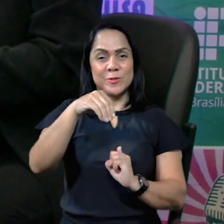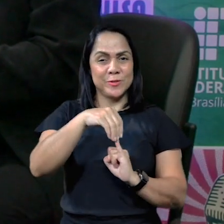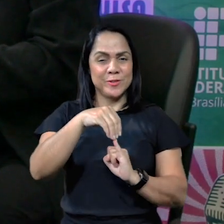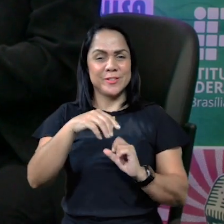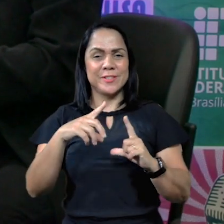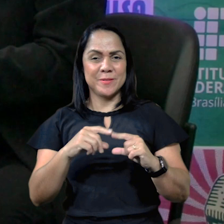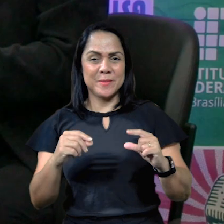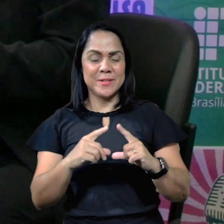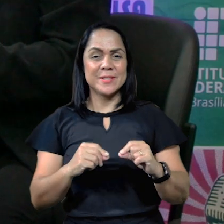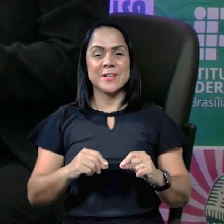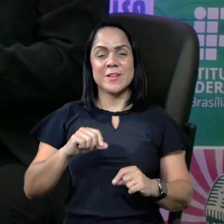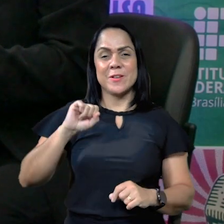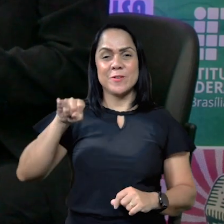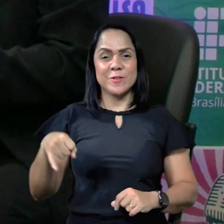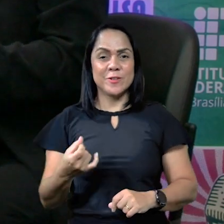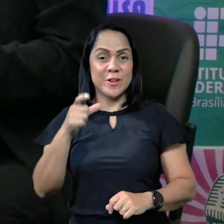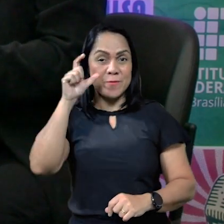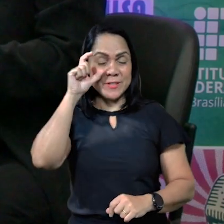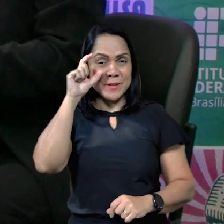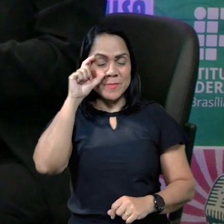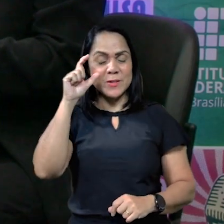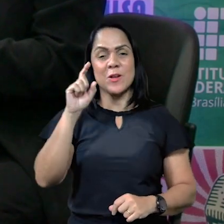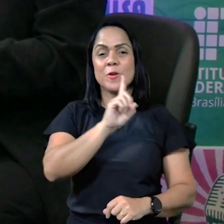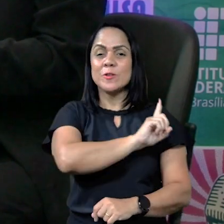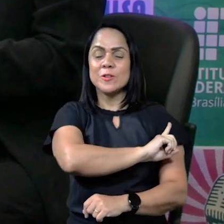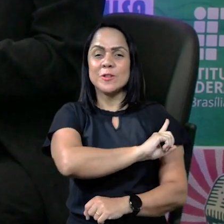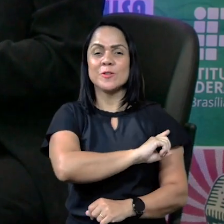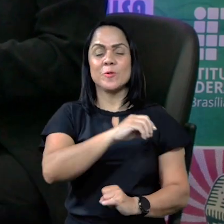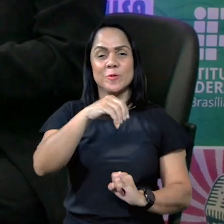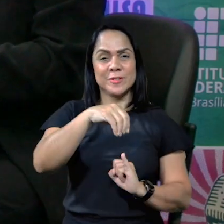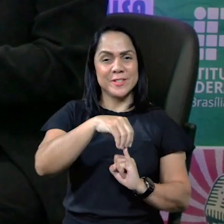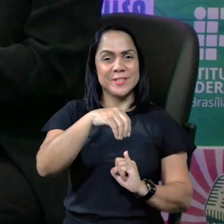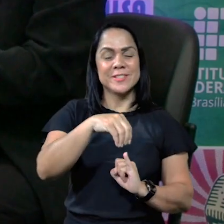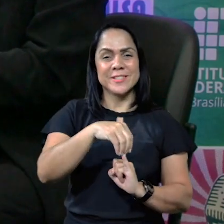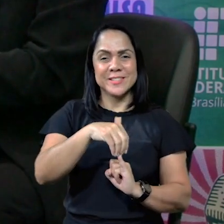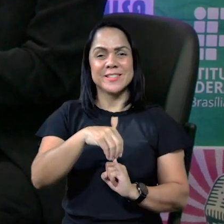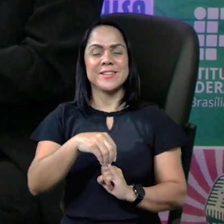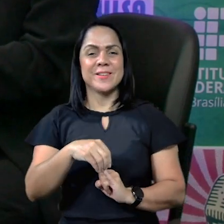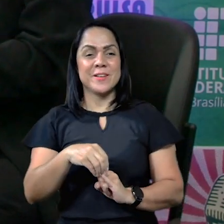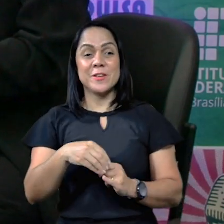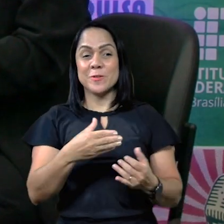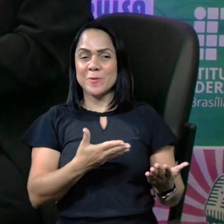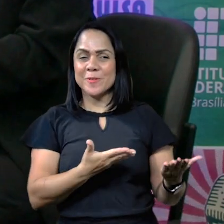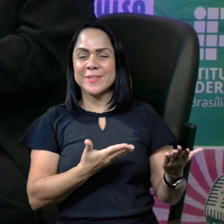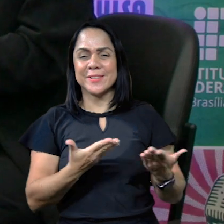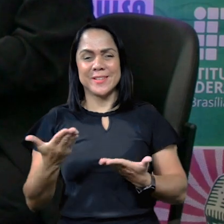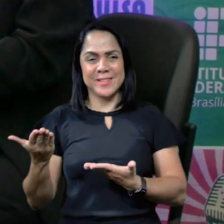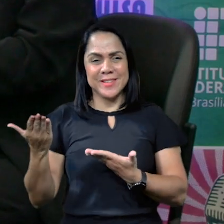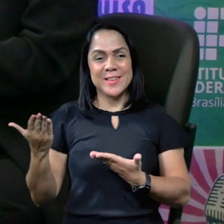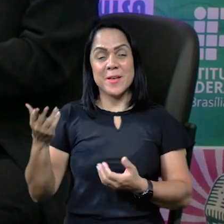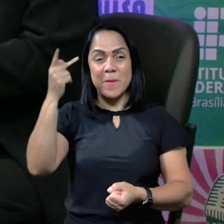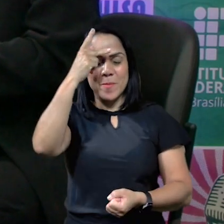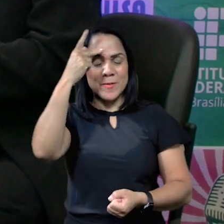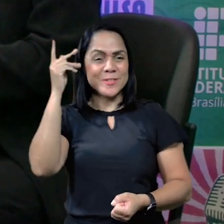Brasília. Eu sou Jefferson Sampaio, atual diretor de comunicação da instituição, e estou aqui com uma pessoa que vocês já